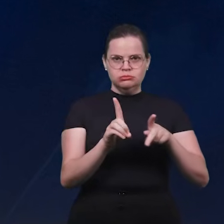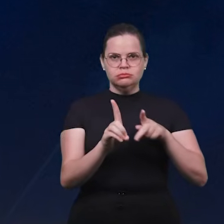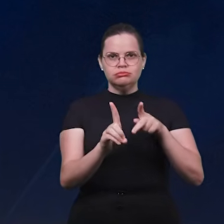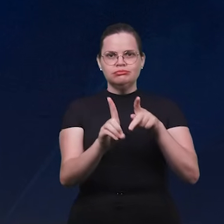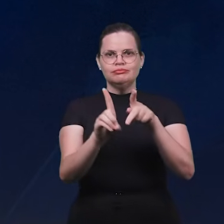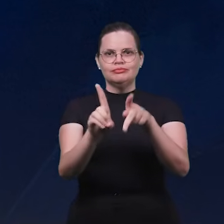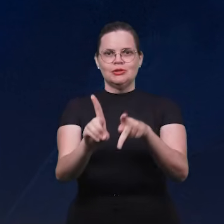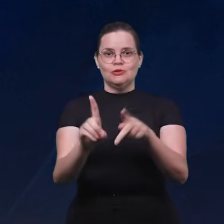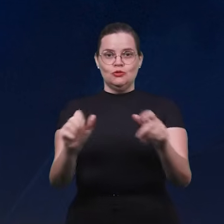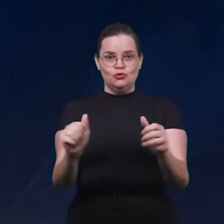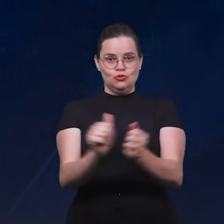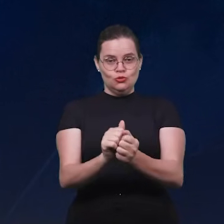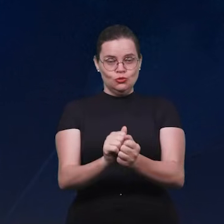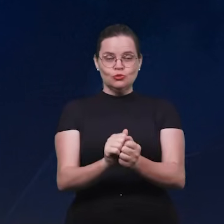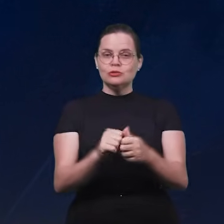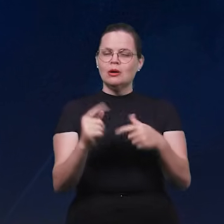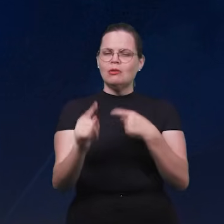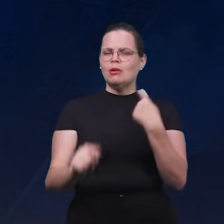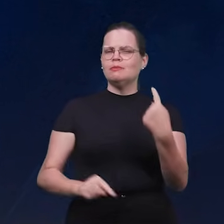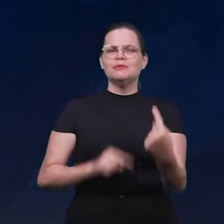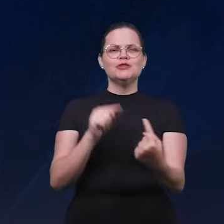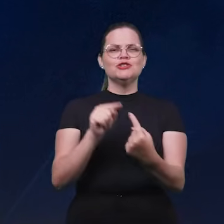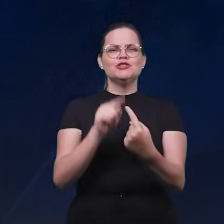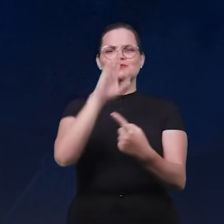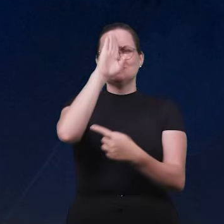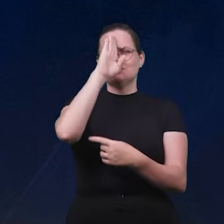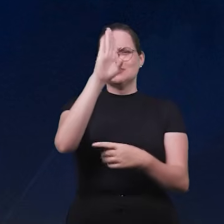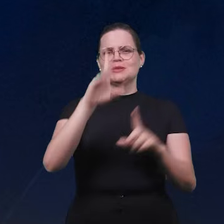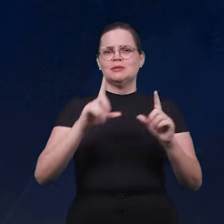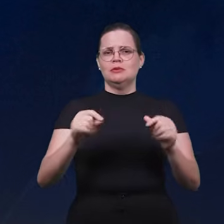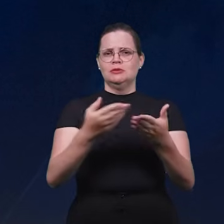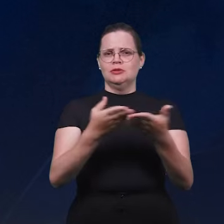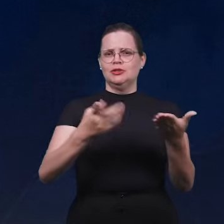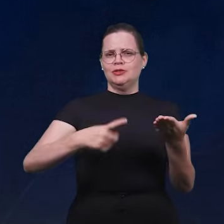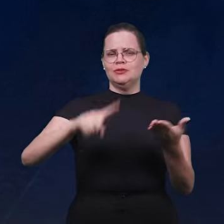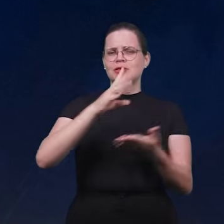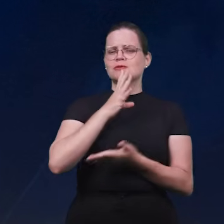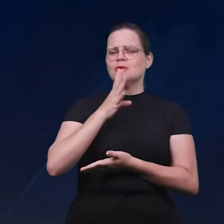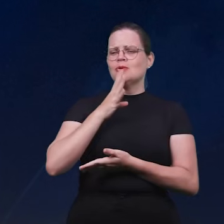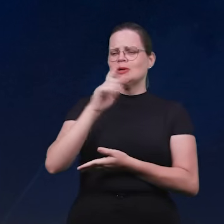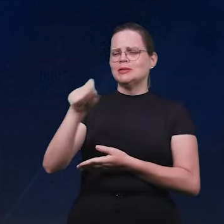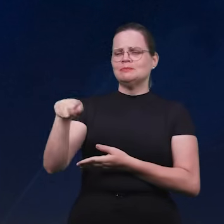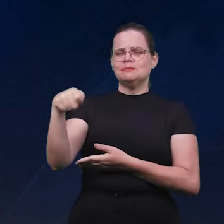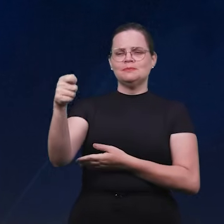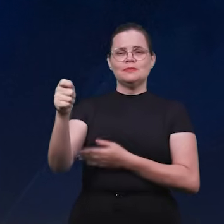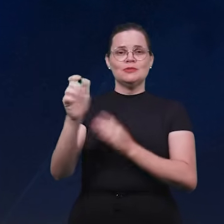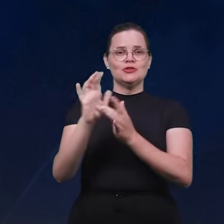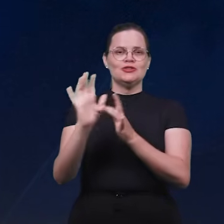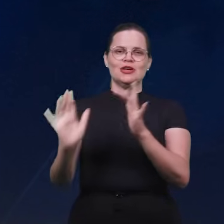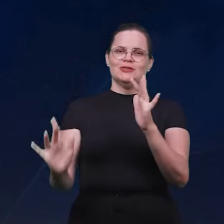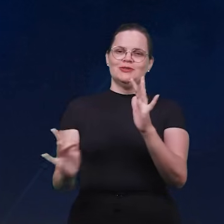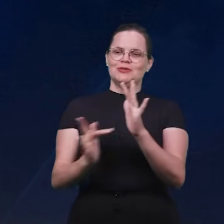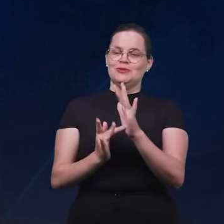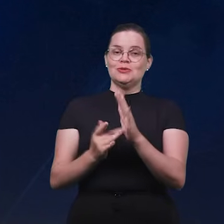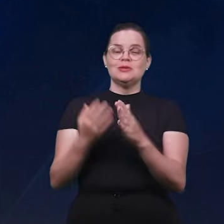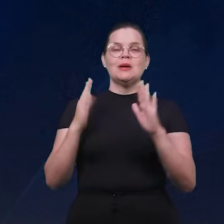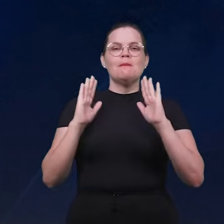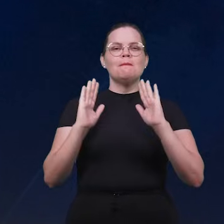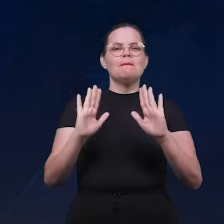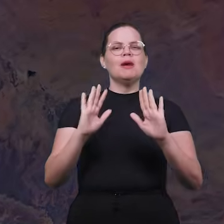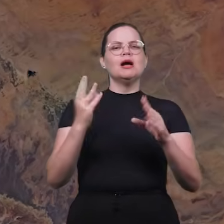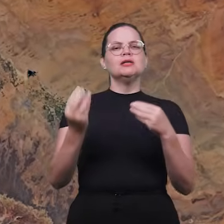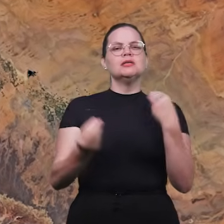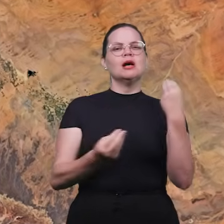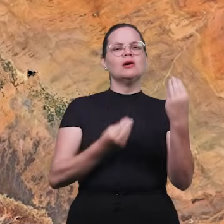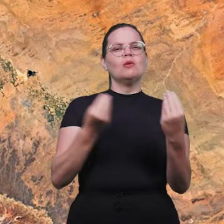com este estudo é que todos tenham um conhecimento a mais sobre o Senhor Jesus, por meio da forma como Deus guiou